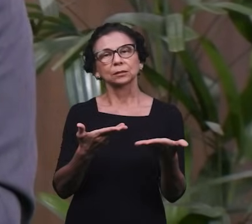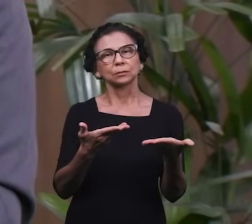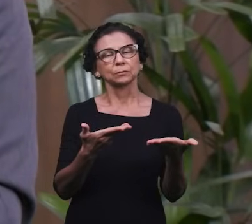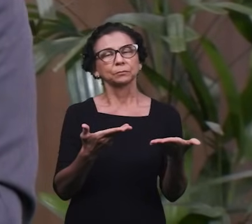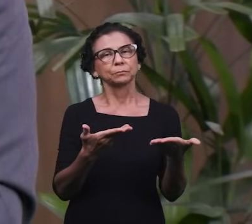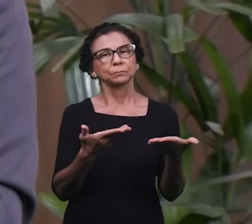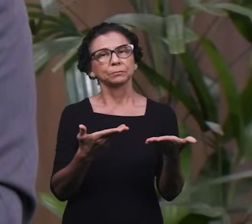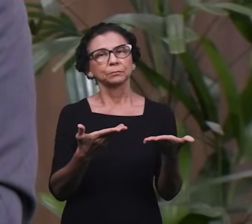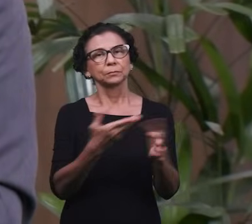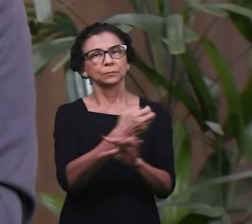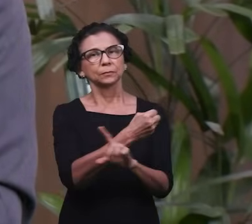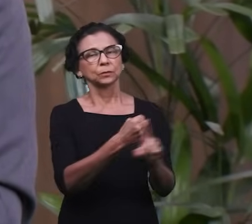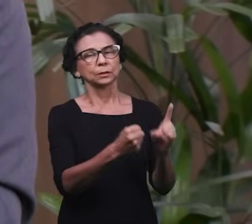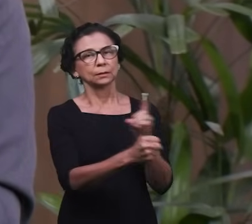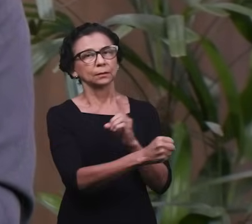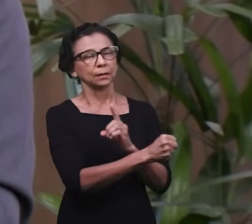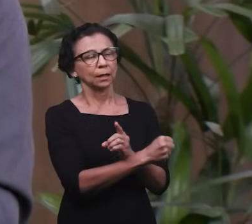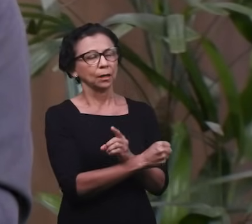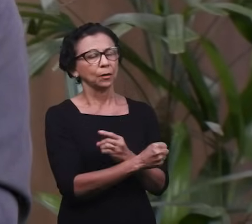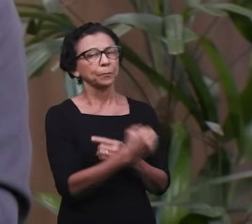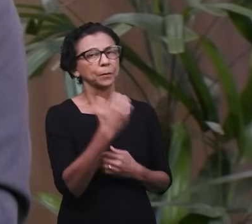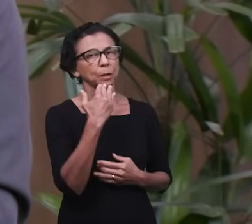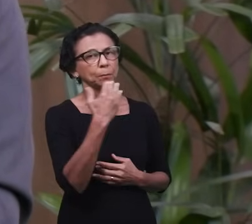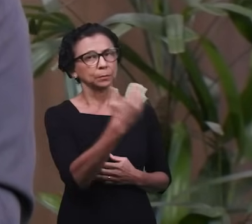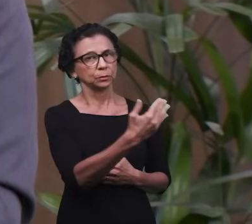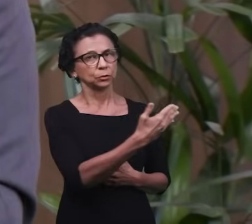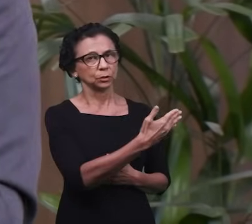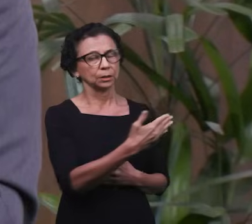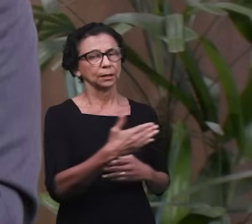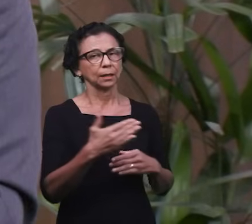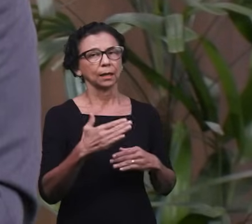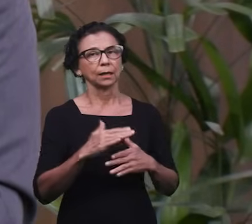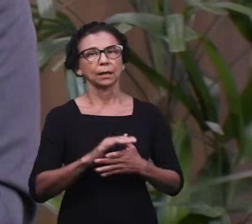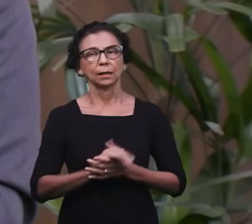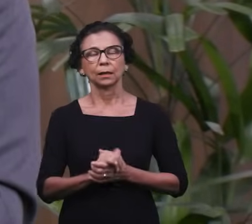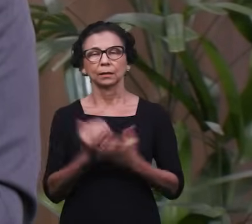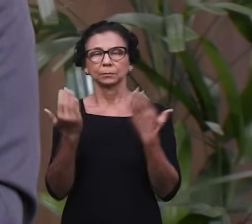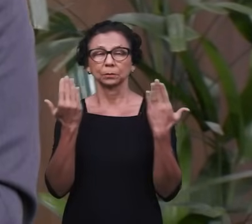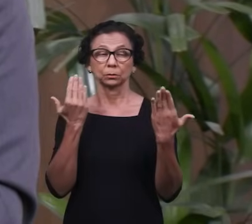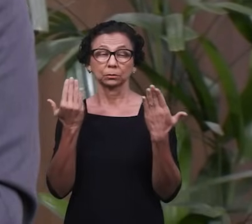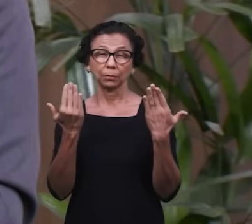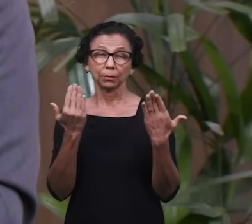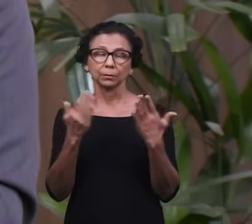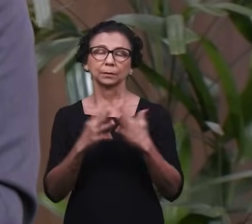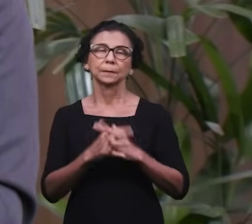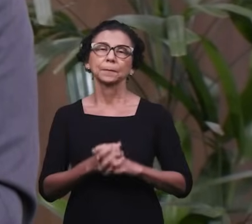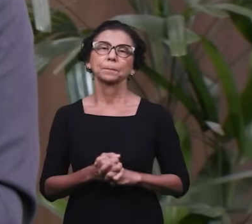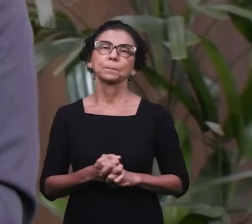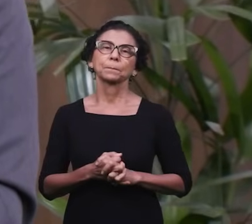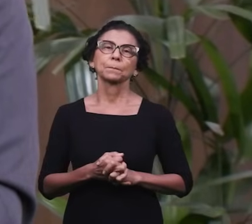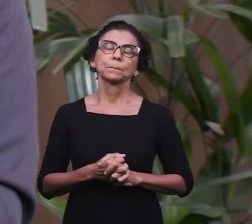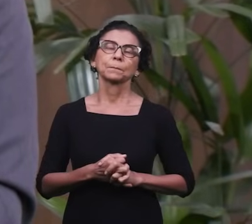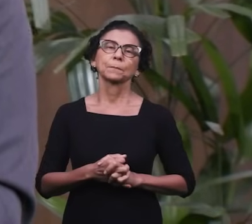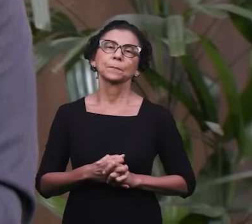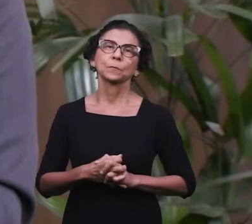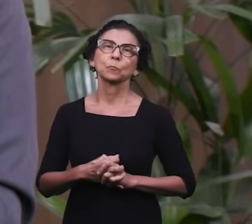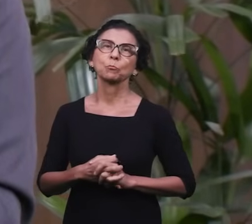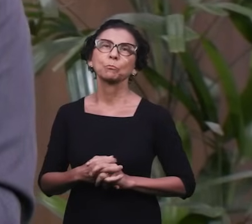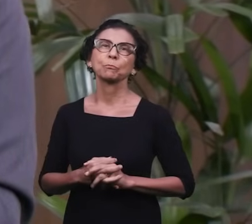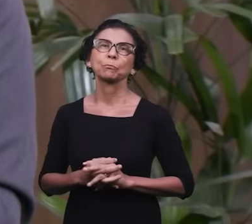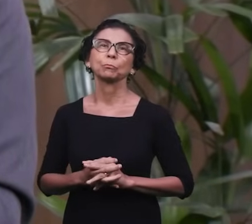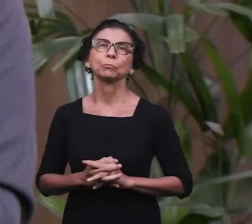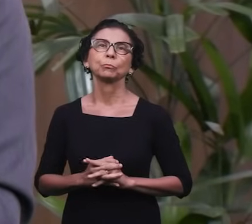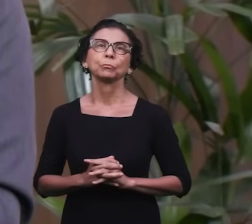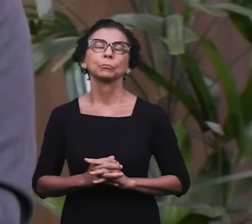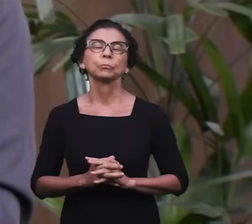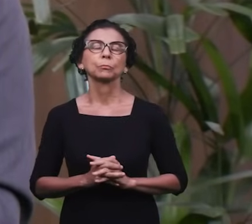eu queria que, doutora Andressa, se você quiser complementar também, Tatiana, falasse para nós o seguinte, com relação